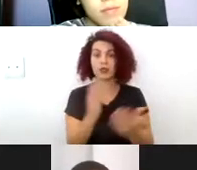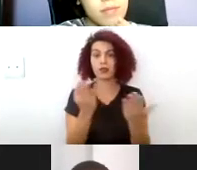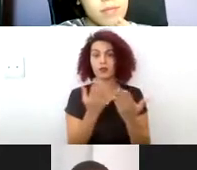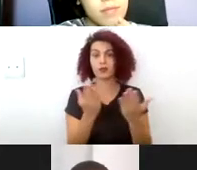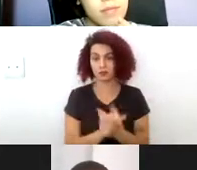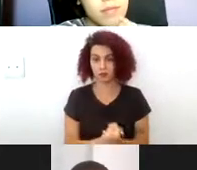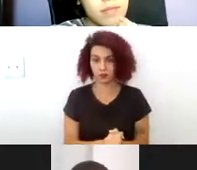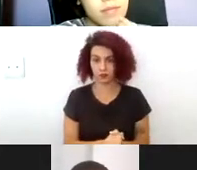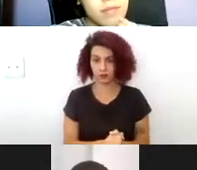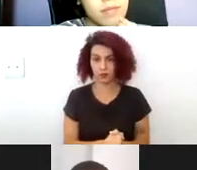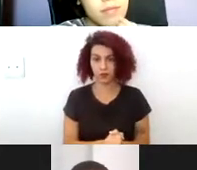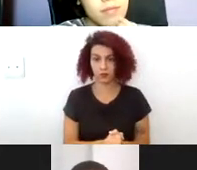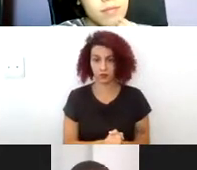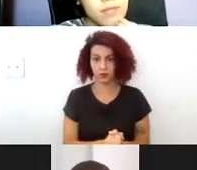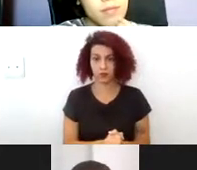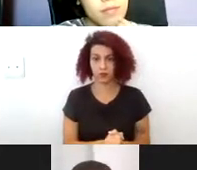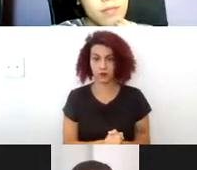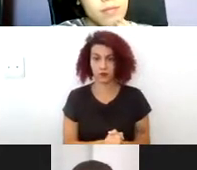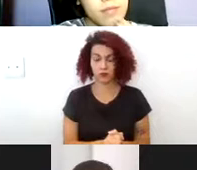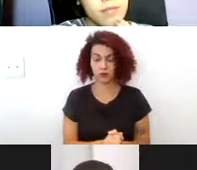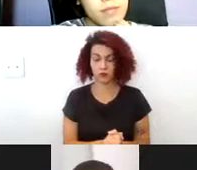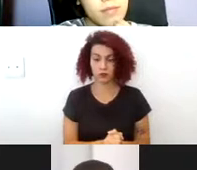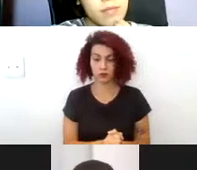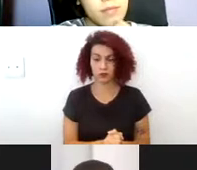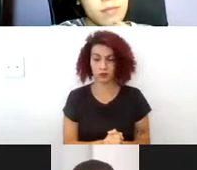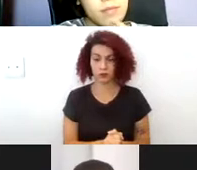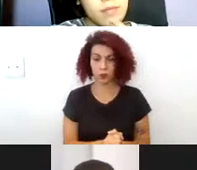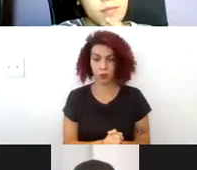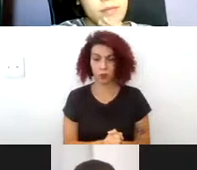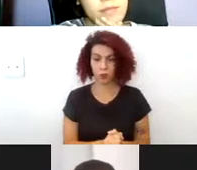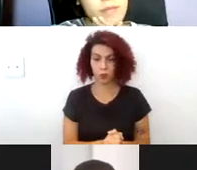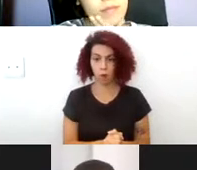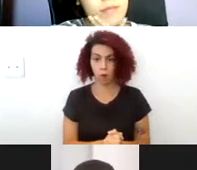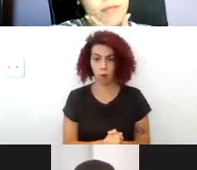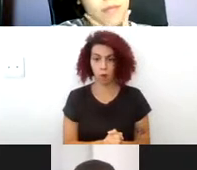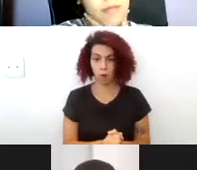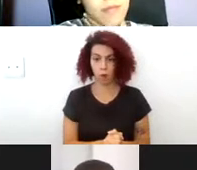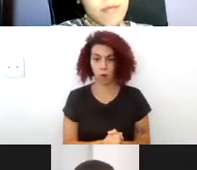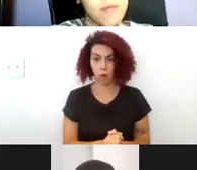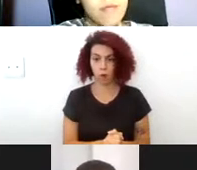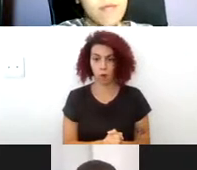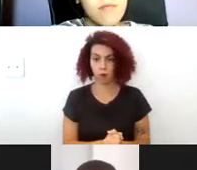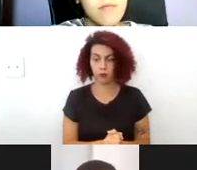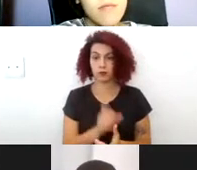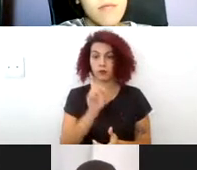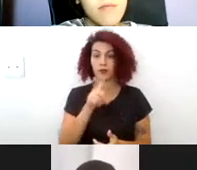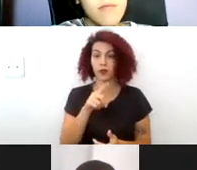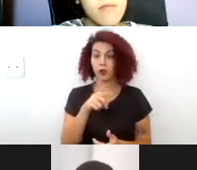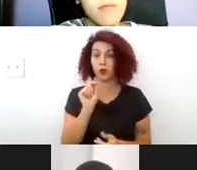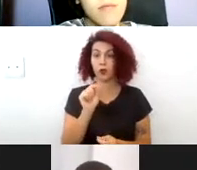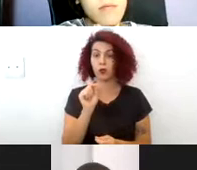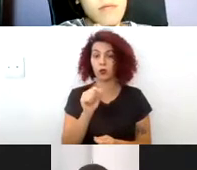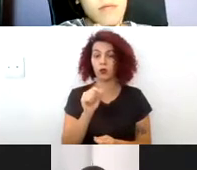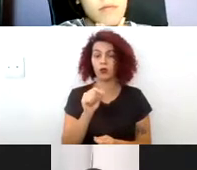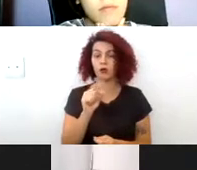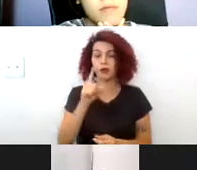e é um divisor de águas para o nosso entendimento de Brasil é é o que vai dar assim aqui vai coroar